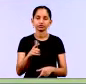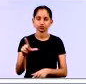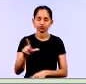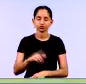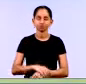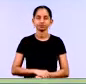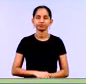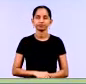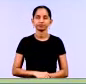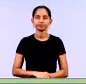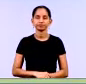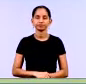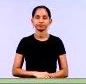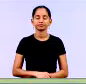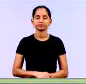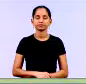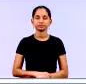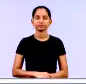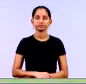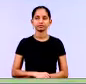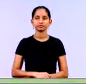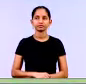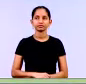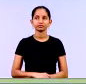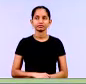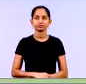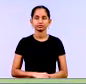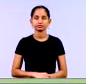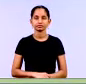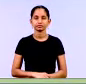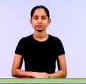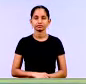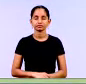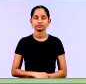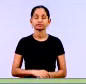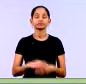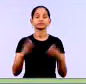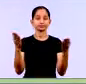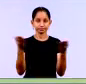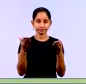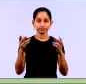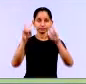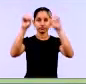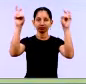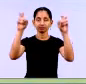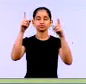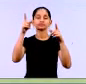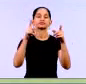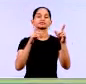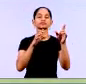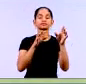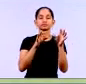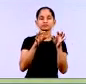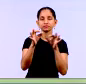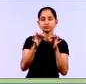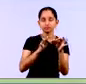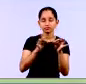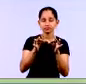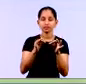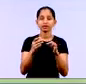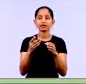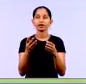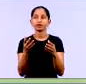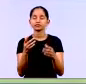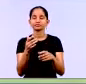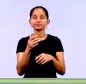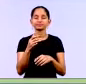lá. O Fê foi voltar aqui. Pronto. O orçamento, então só que eu me